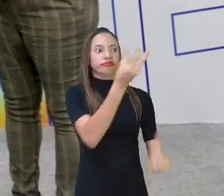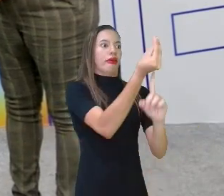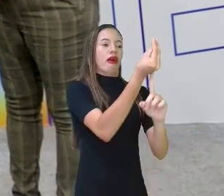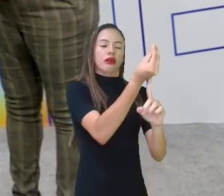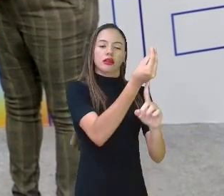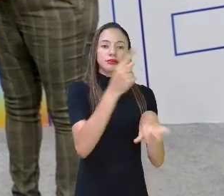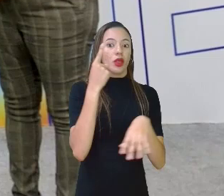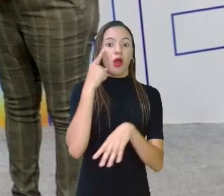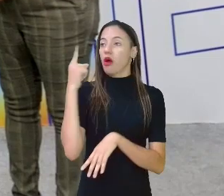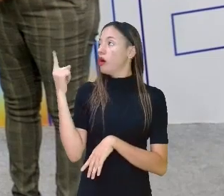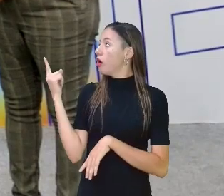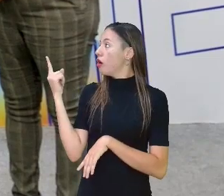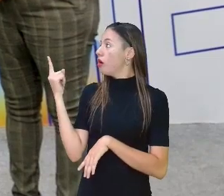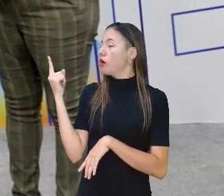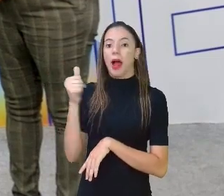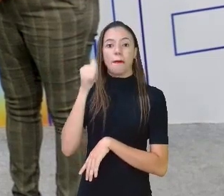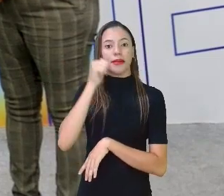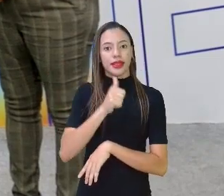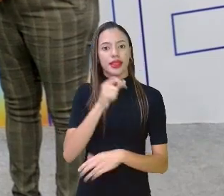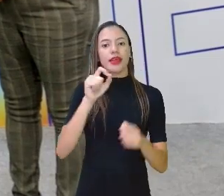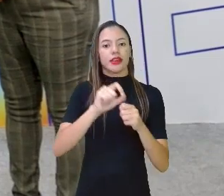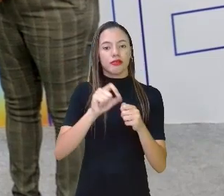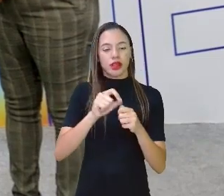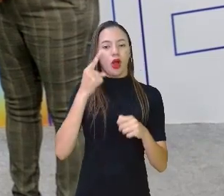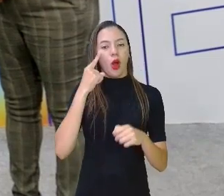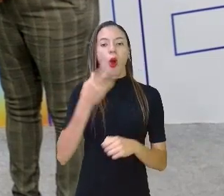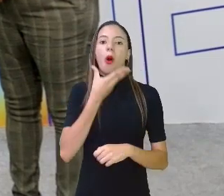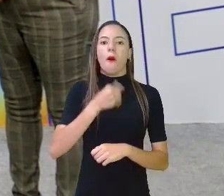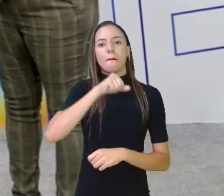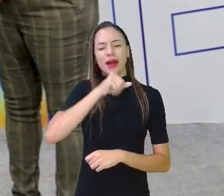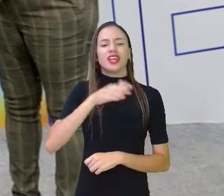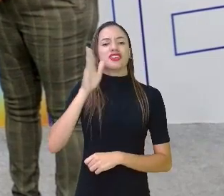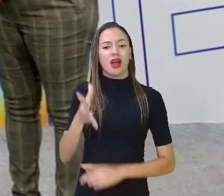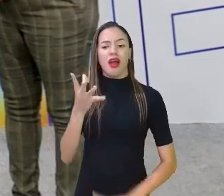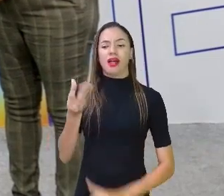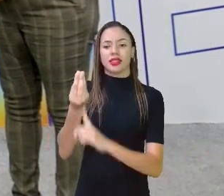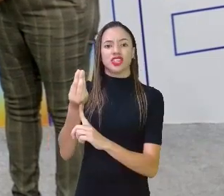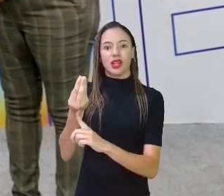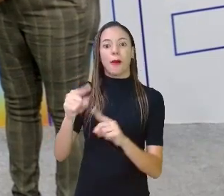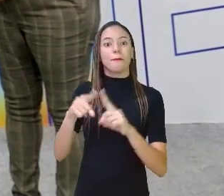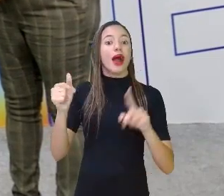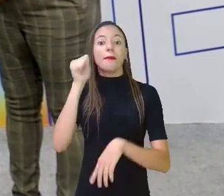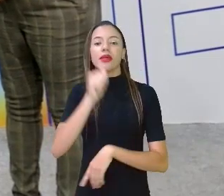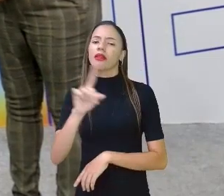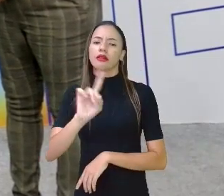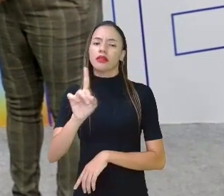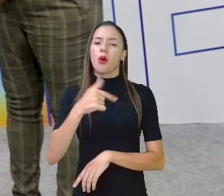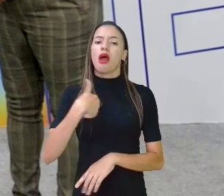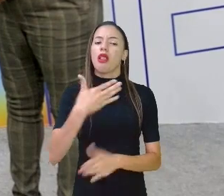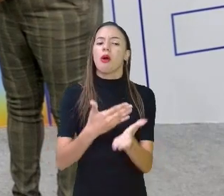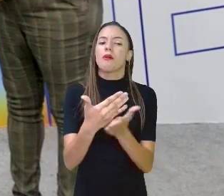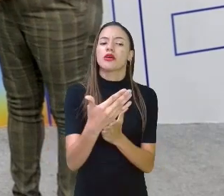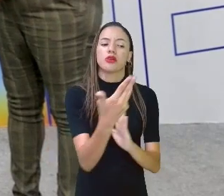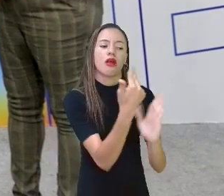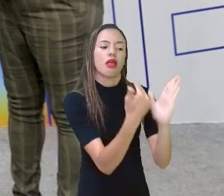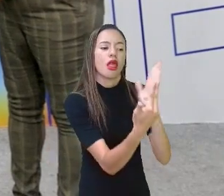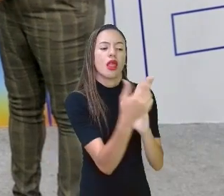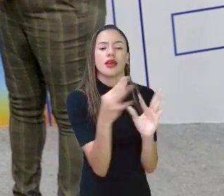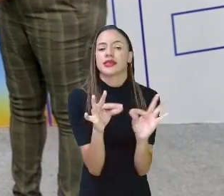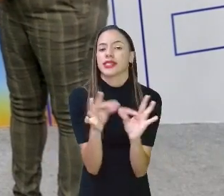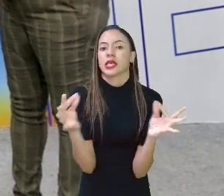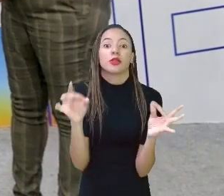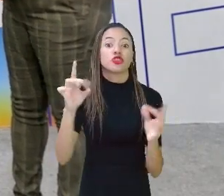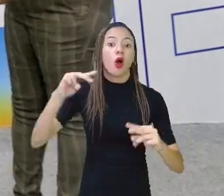essa jovem, ela não era um grande artista. O pai dela já era um artista, mas ela não. E ela começou com um desenho simples, com um desenho da